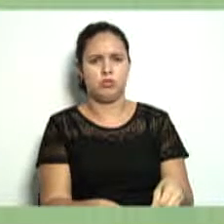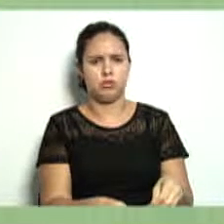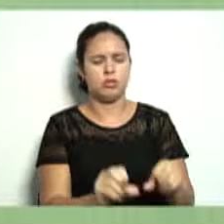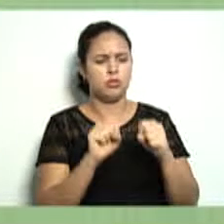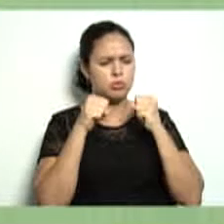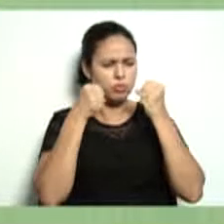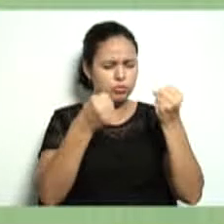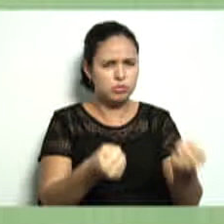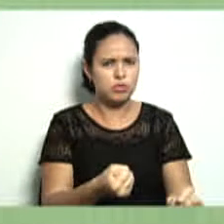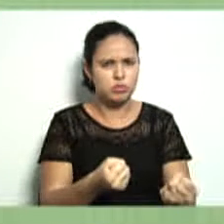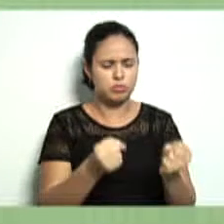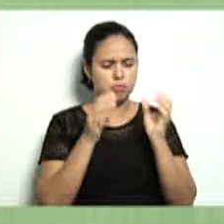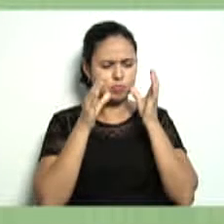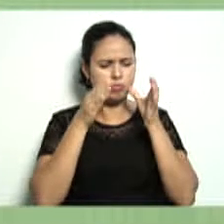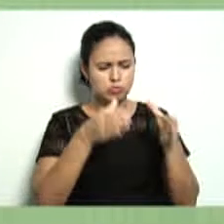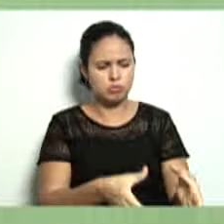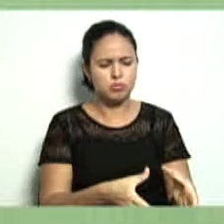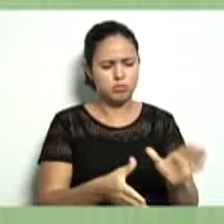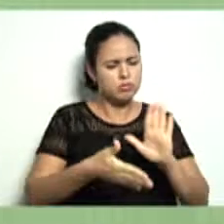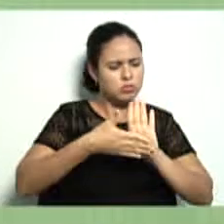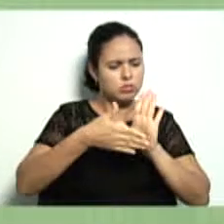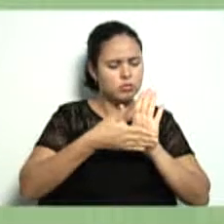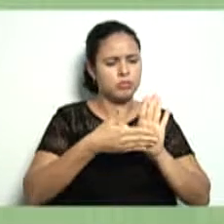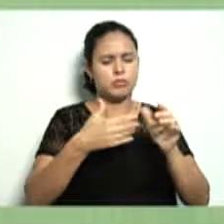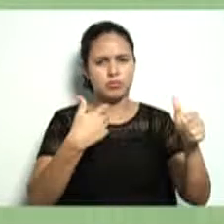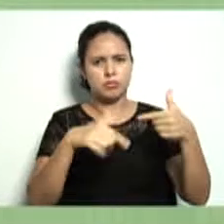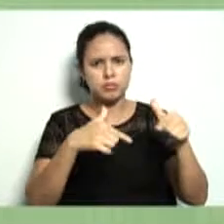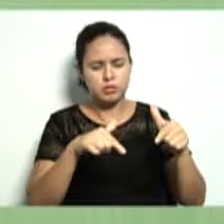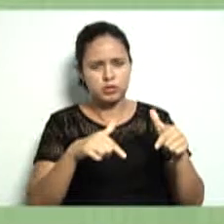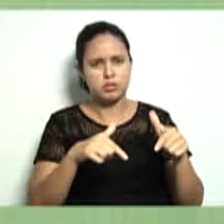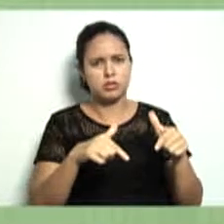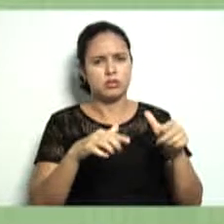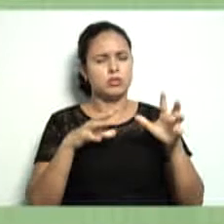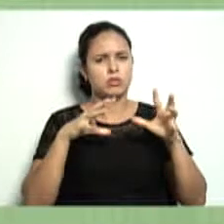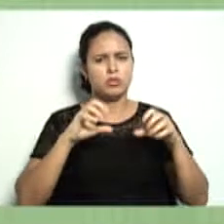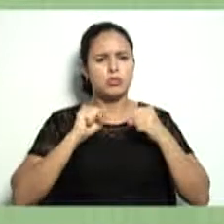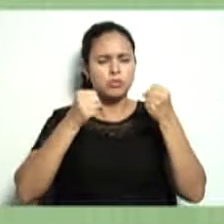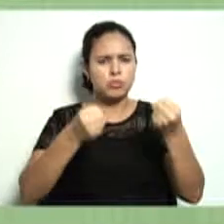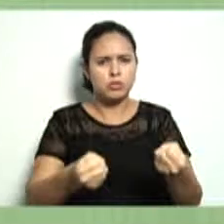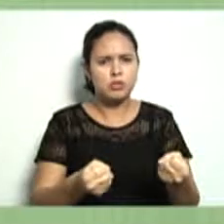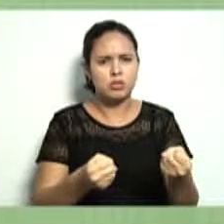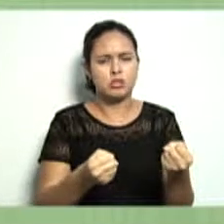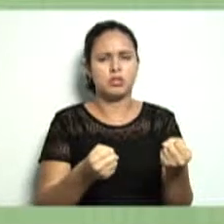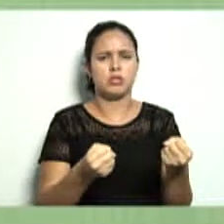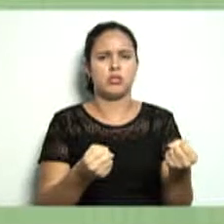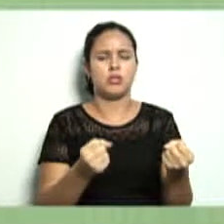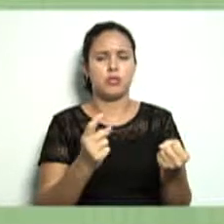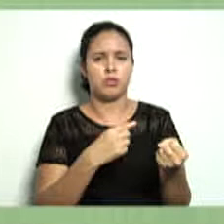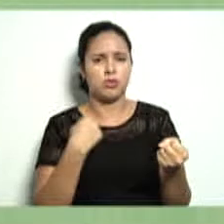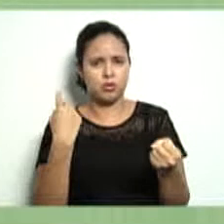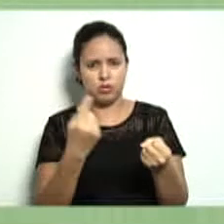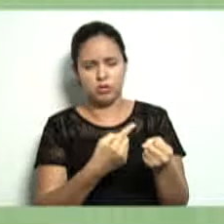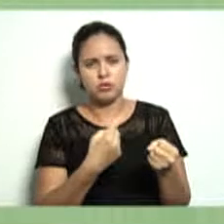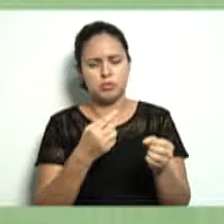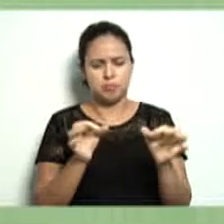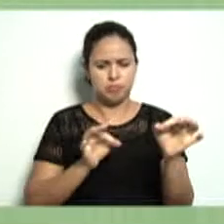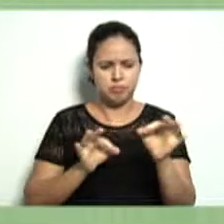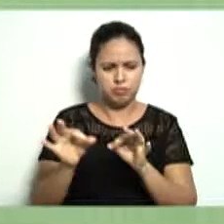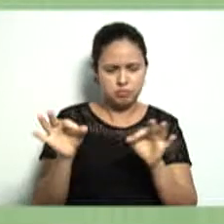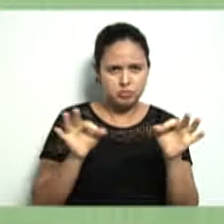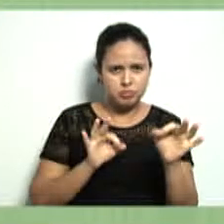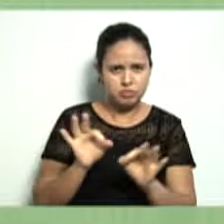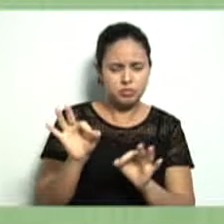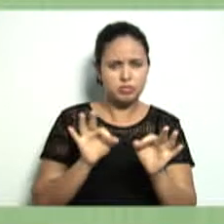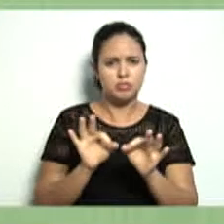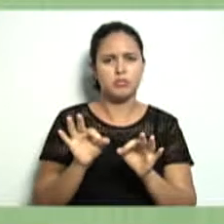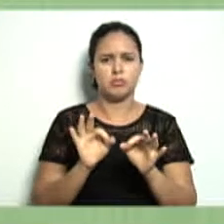nas atividades, nos seus papéis, nas suas funções, eles vão, nós organizando aí de